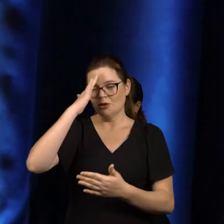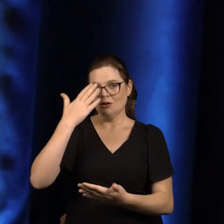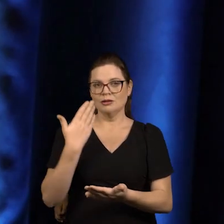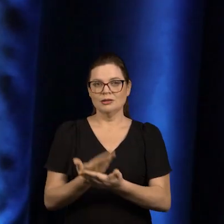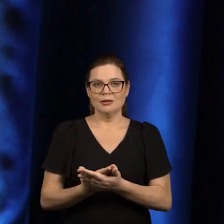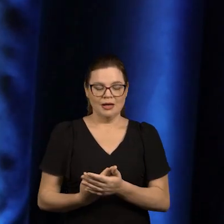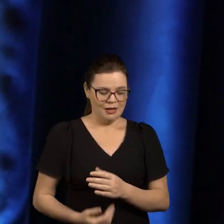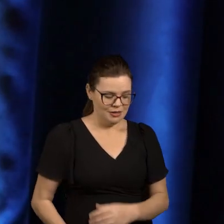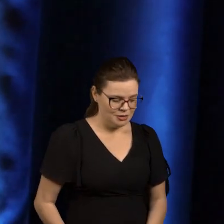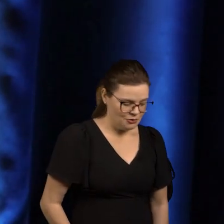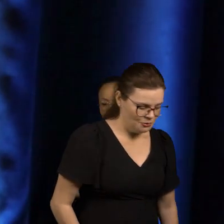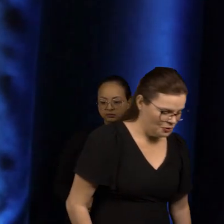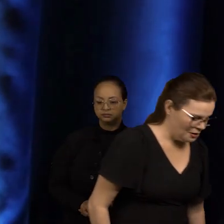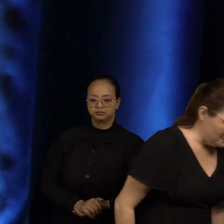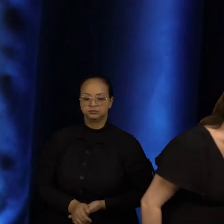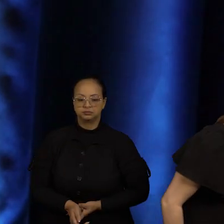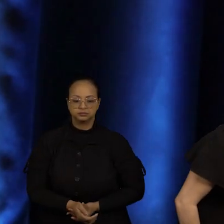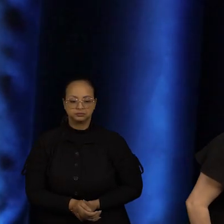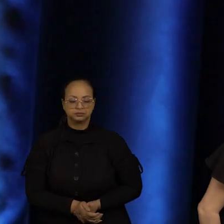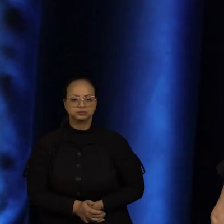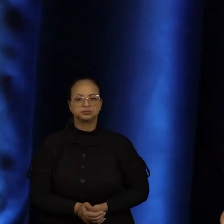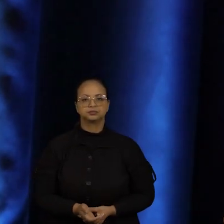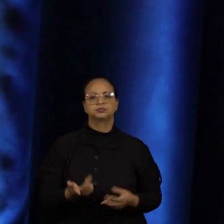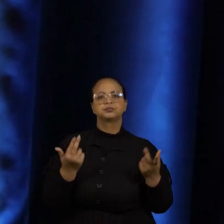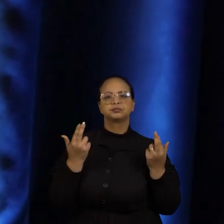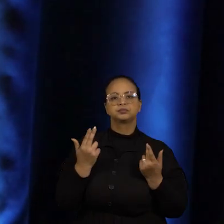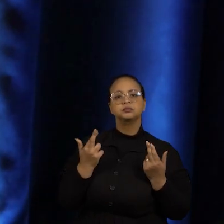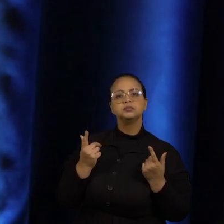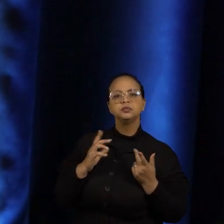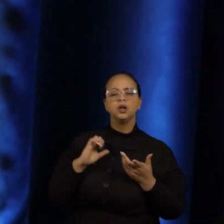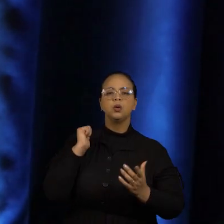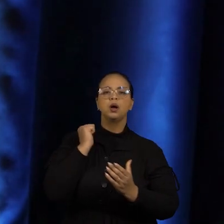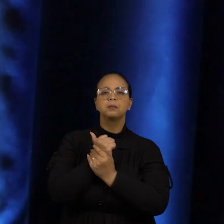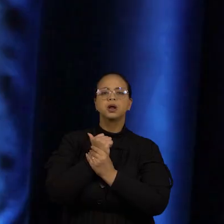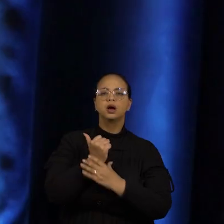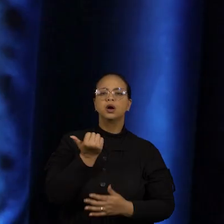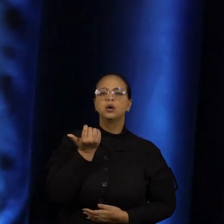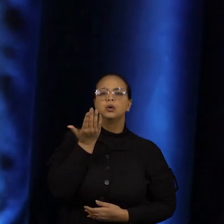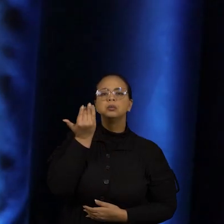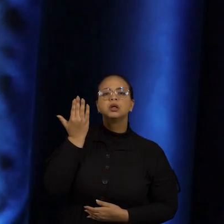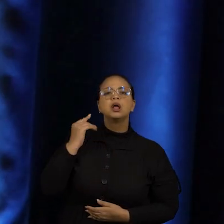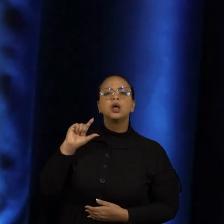de Abraão, que deixou para trás as coisas